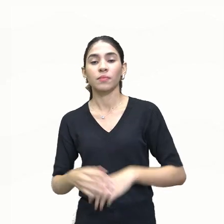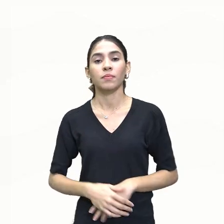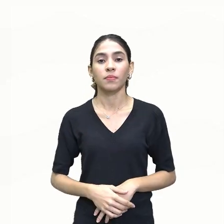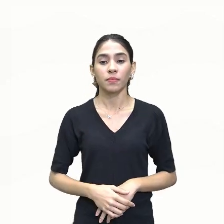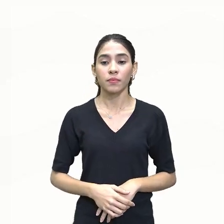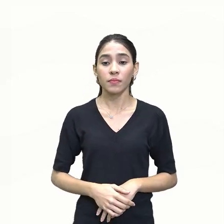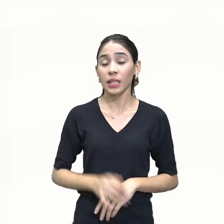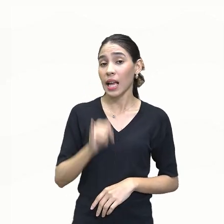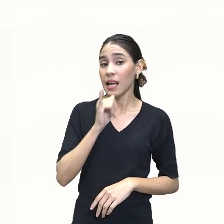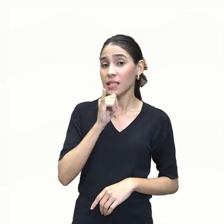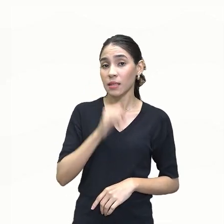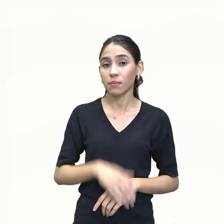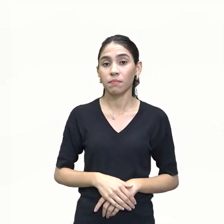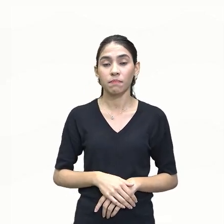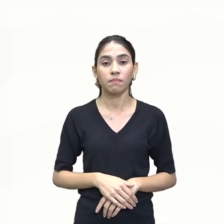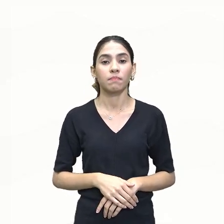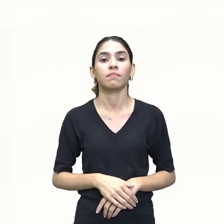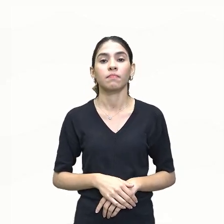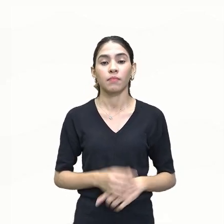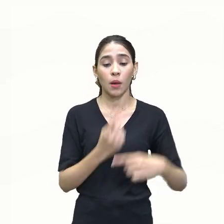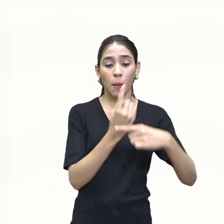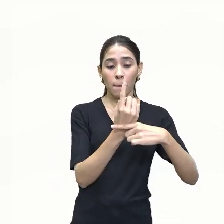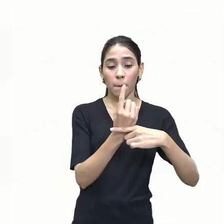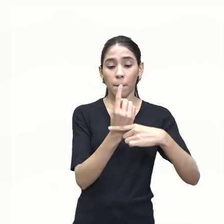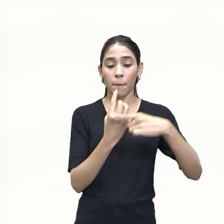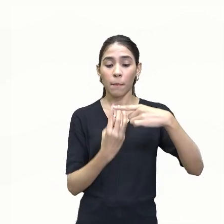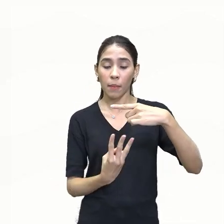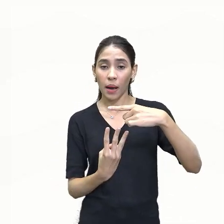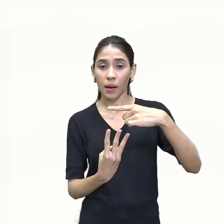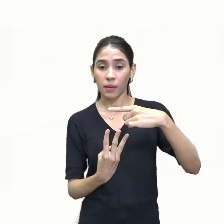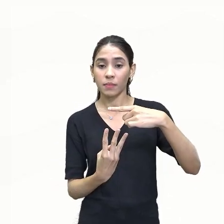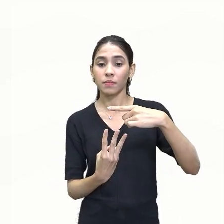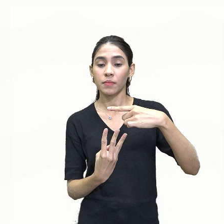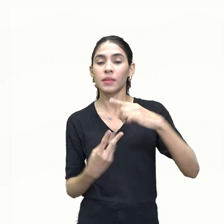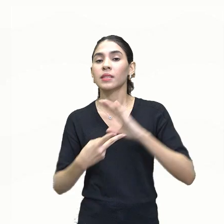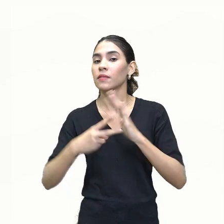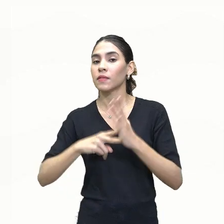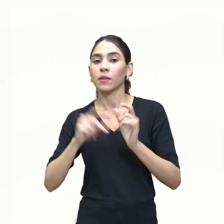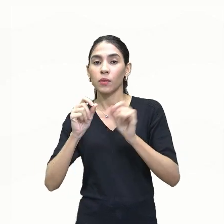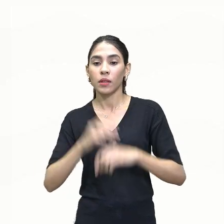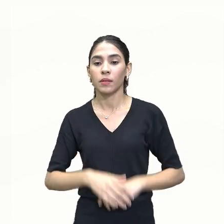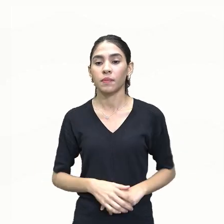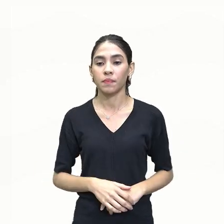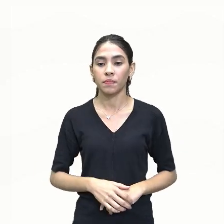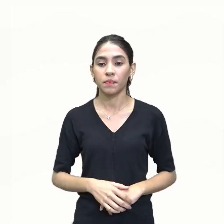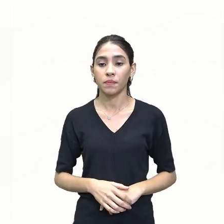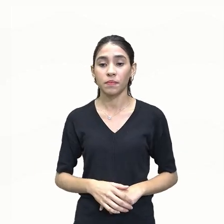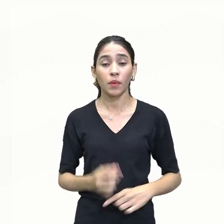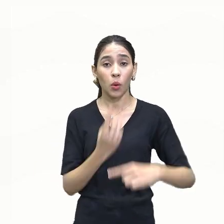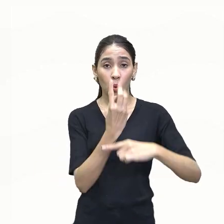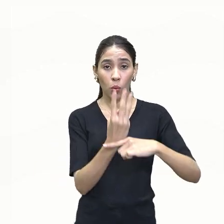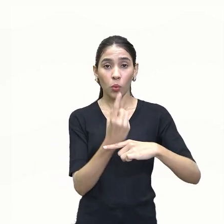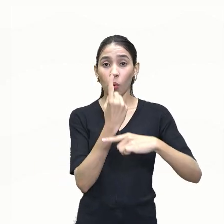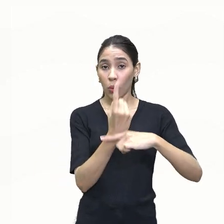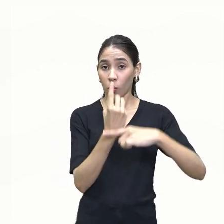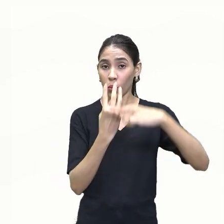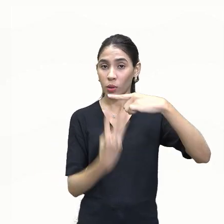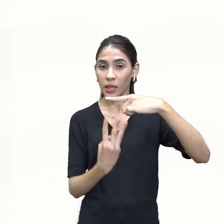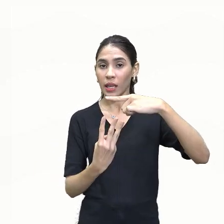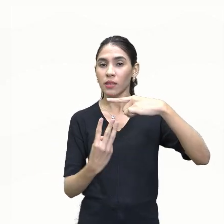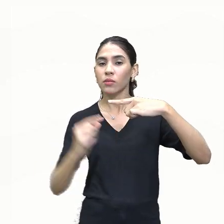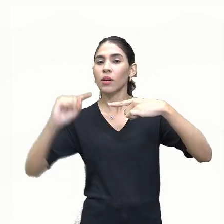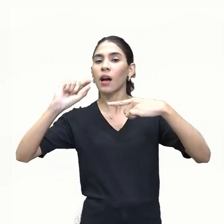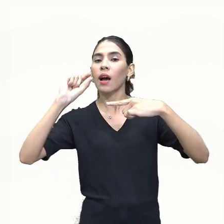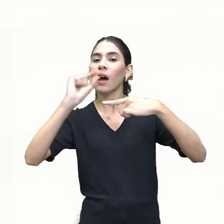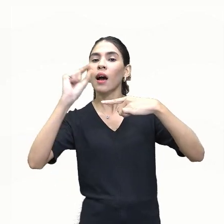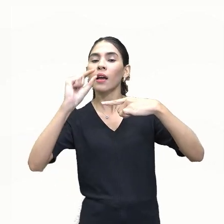Ora, a base é 1/3. Isso significa que 1/3 elevado a quanto vai